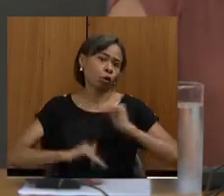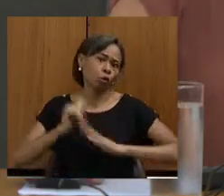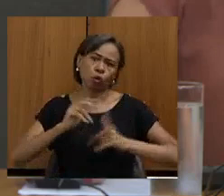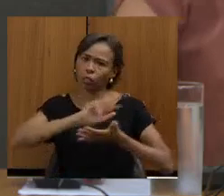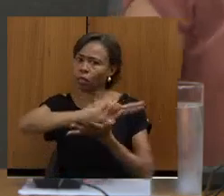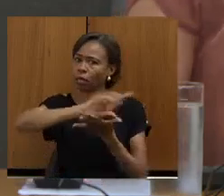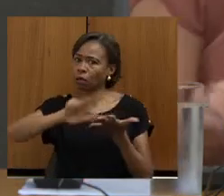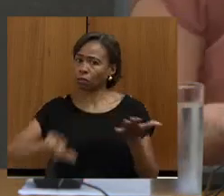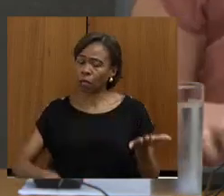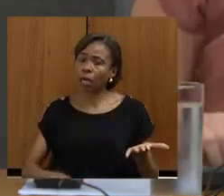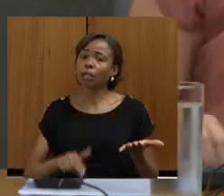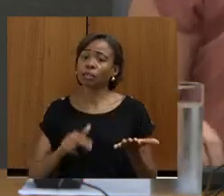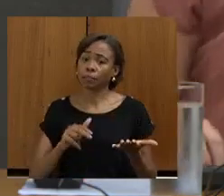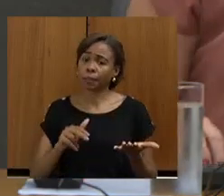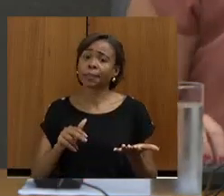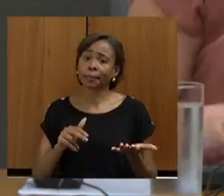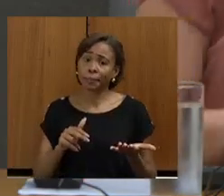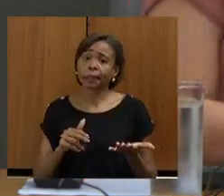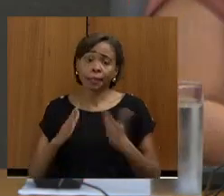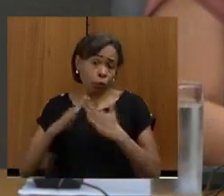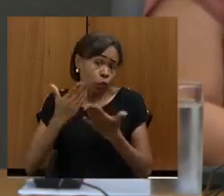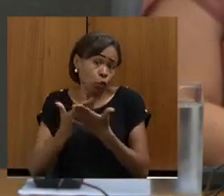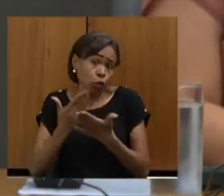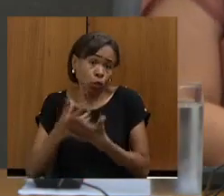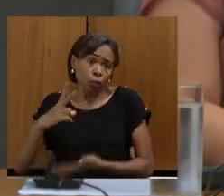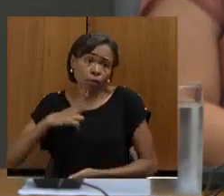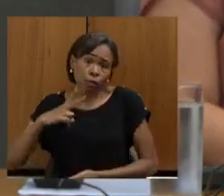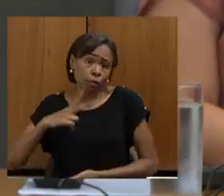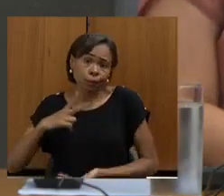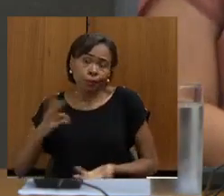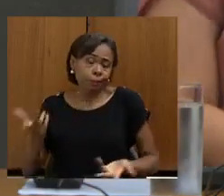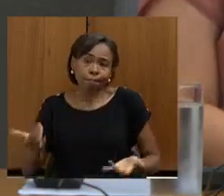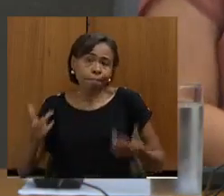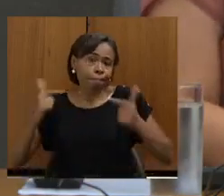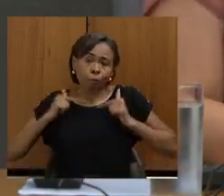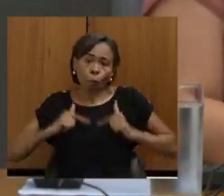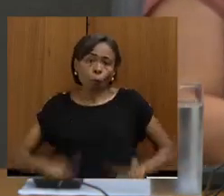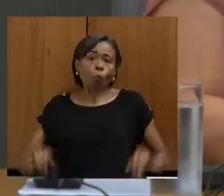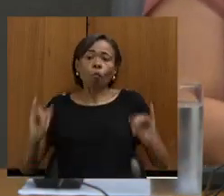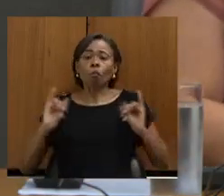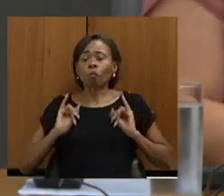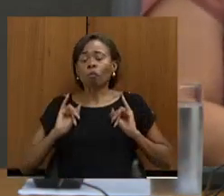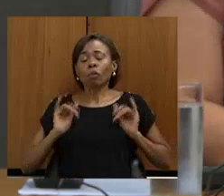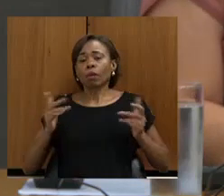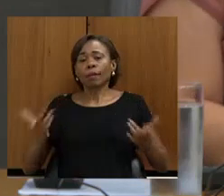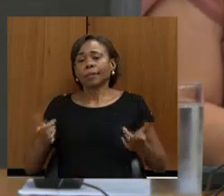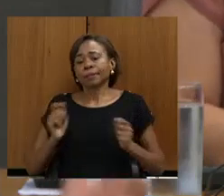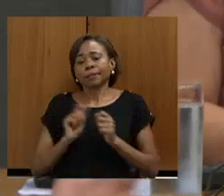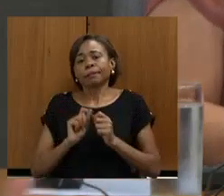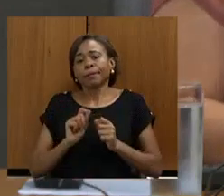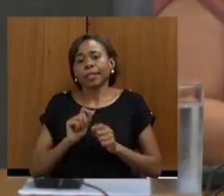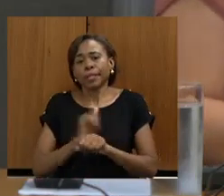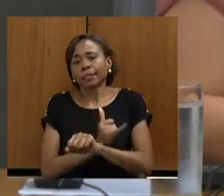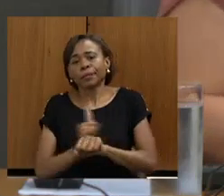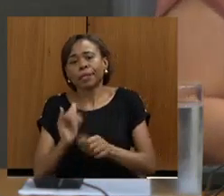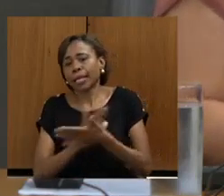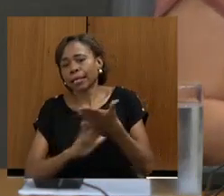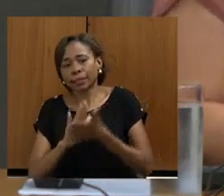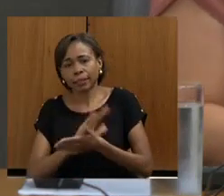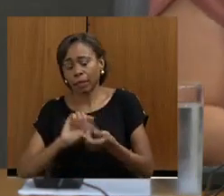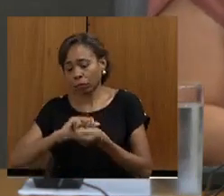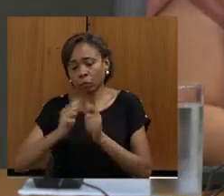em instrumentos que, muitas vezes, as escolas particulares se omitem de construir, muitas vezes, visando